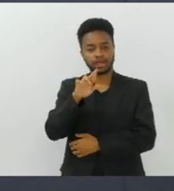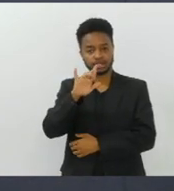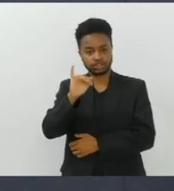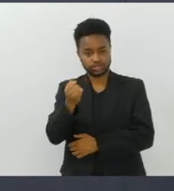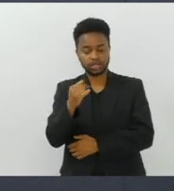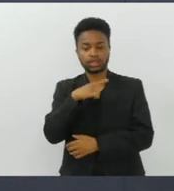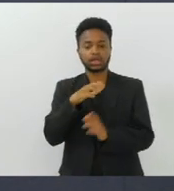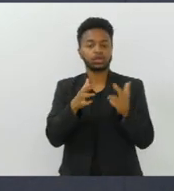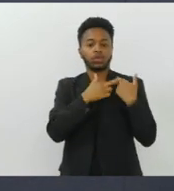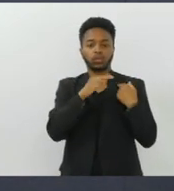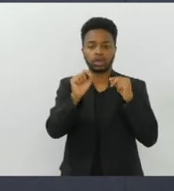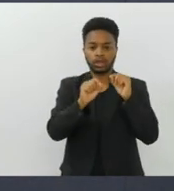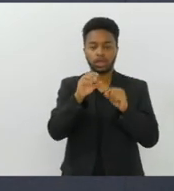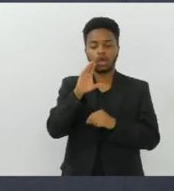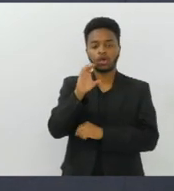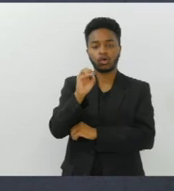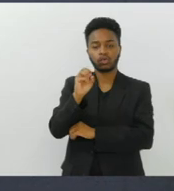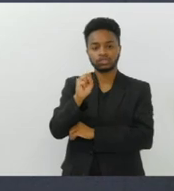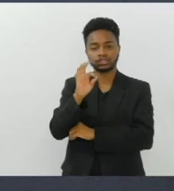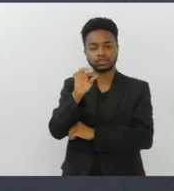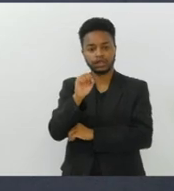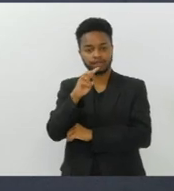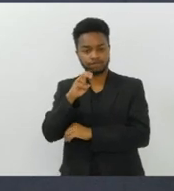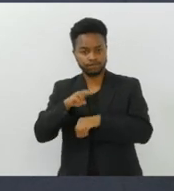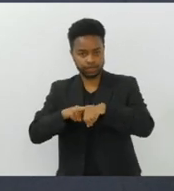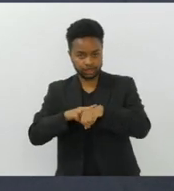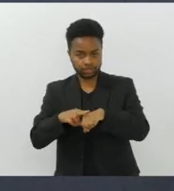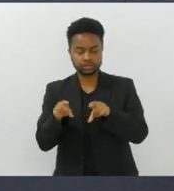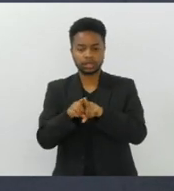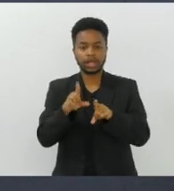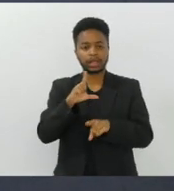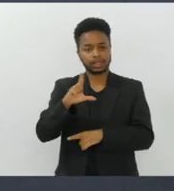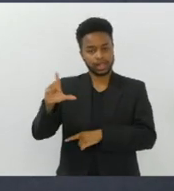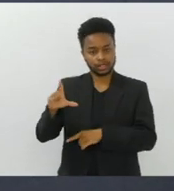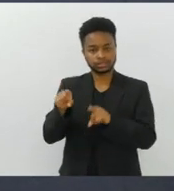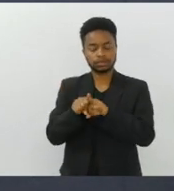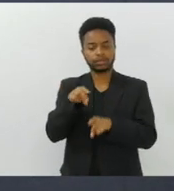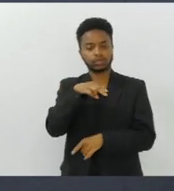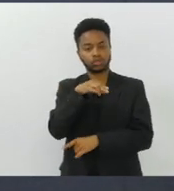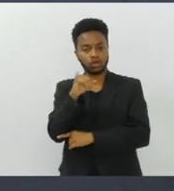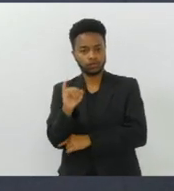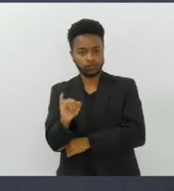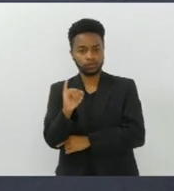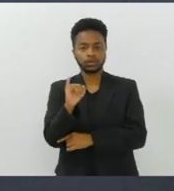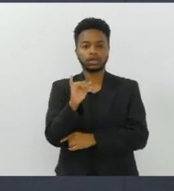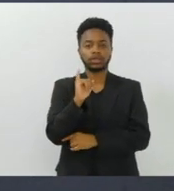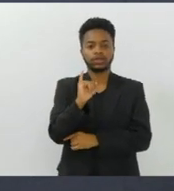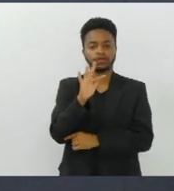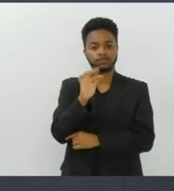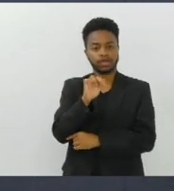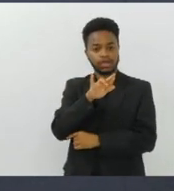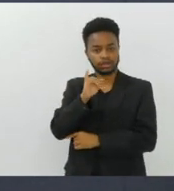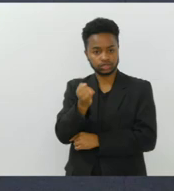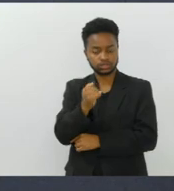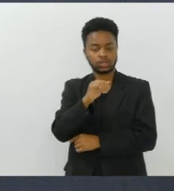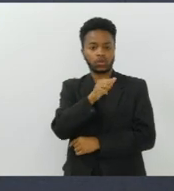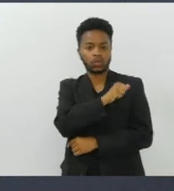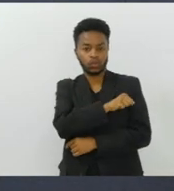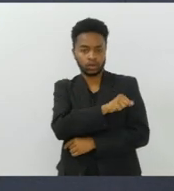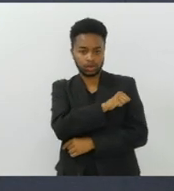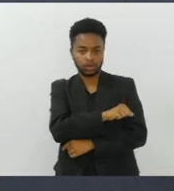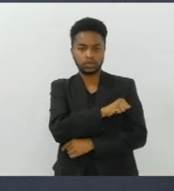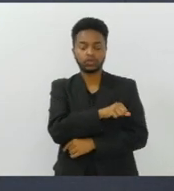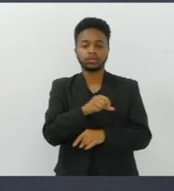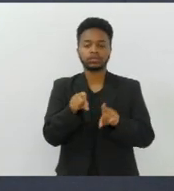Unimed Costa Verde, Unimed Leste Fluminense, Unimed Nova Iguaçu, Unimed Ferge, Unimed Rio,